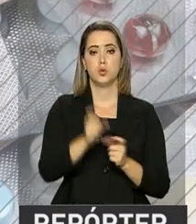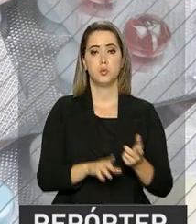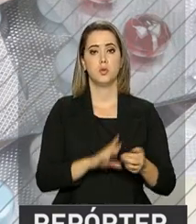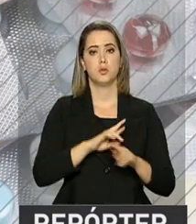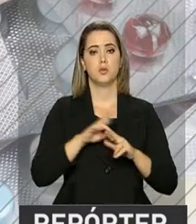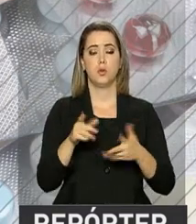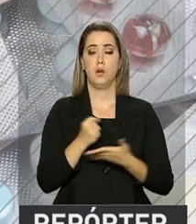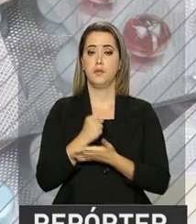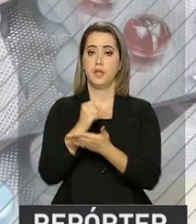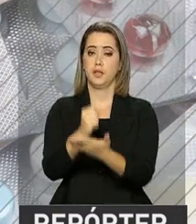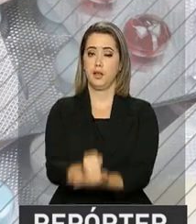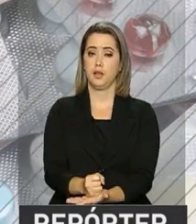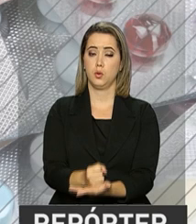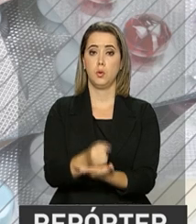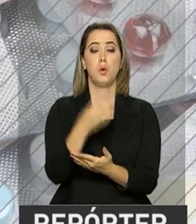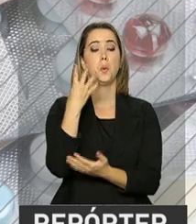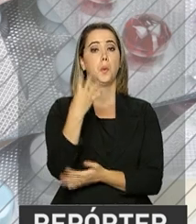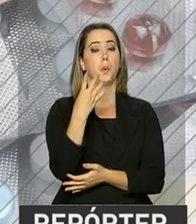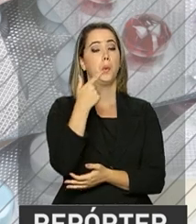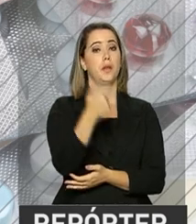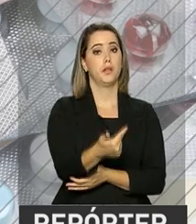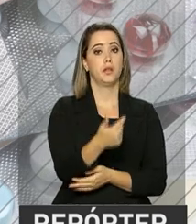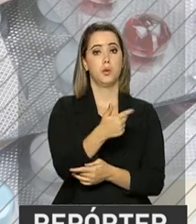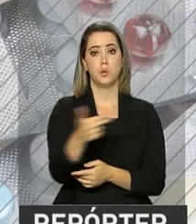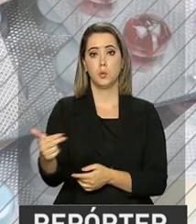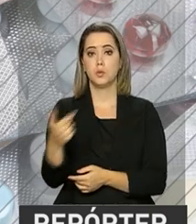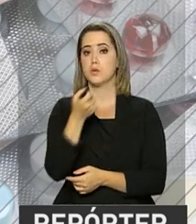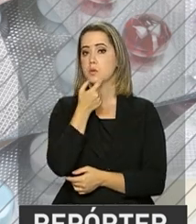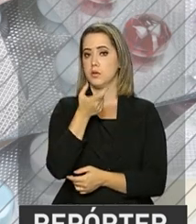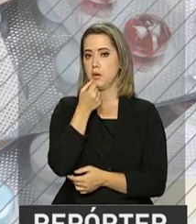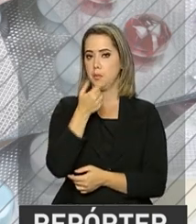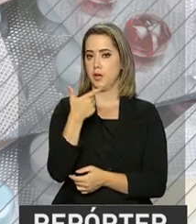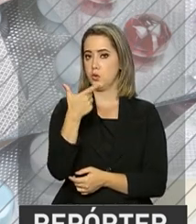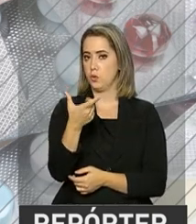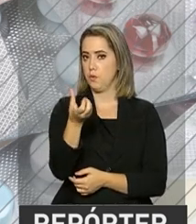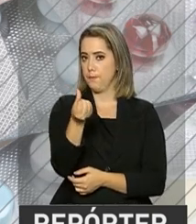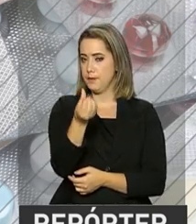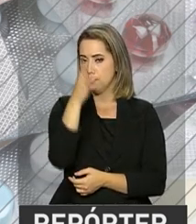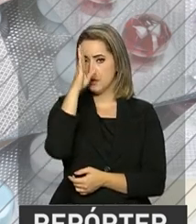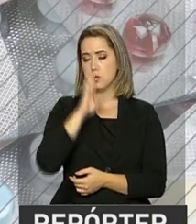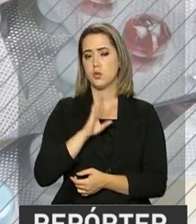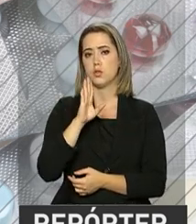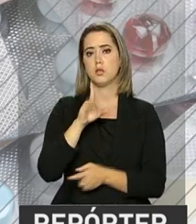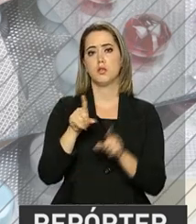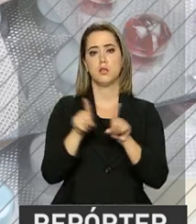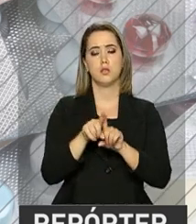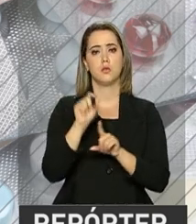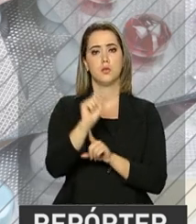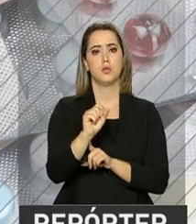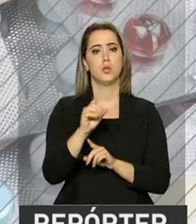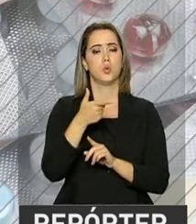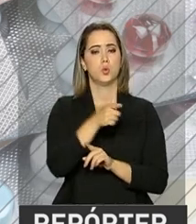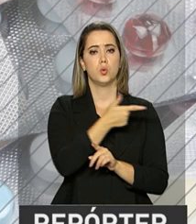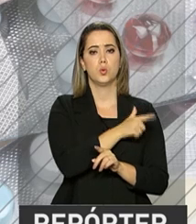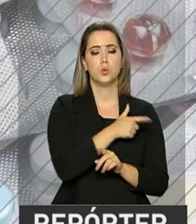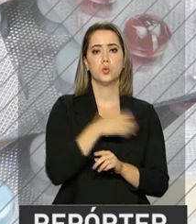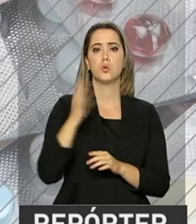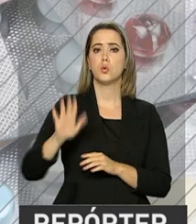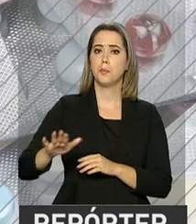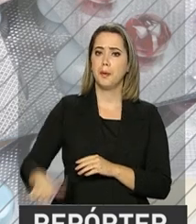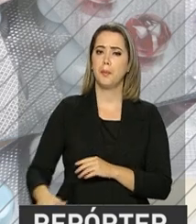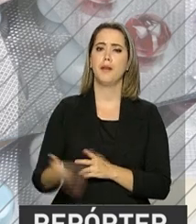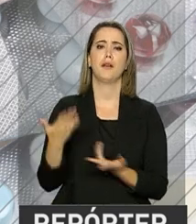São disponibilizados 42 produtos, sendo que 26 deles de graça e o restante com descontos que chegam